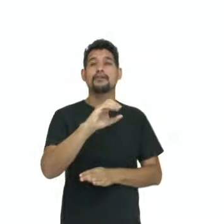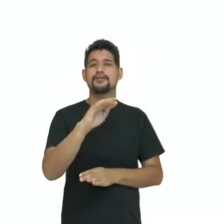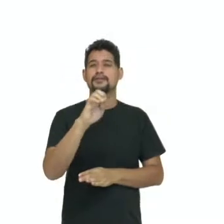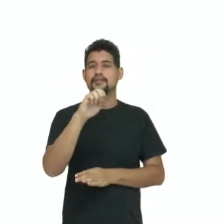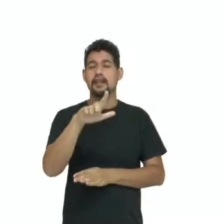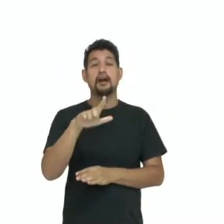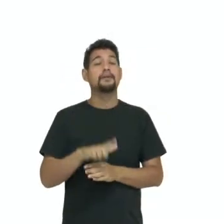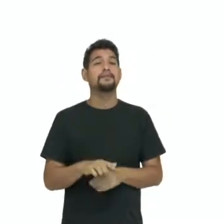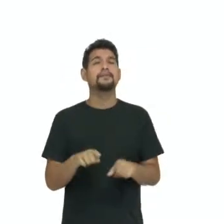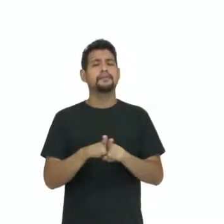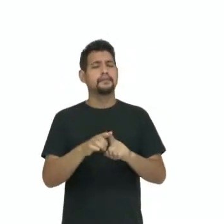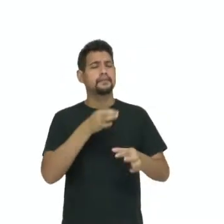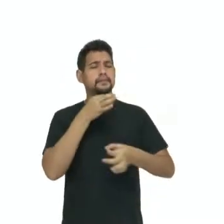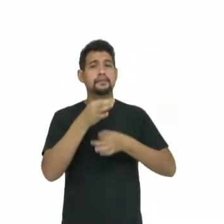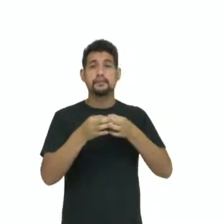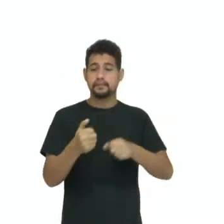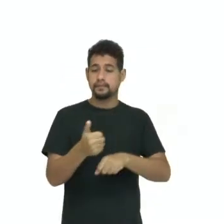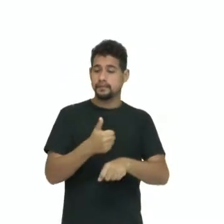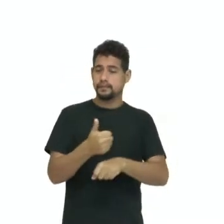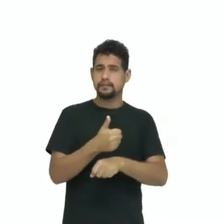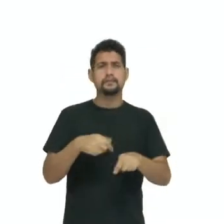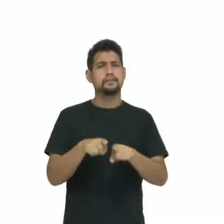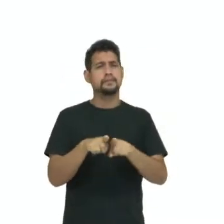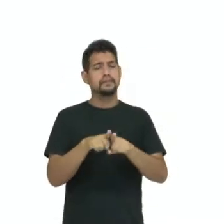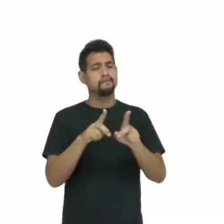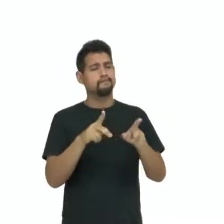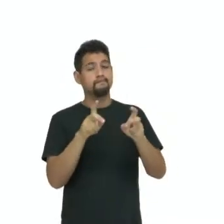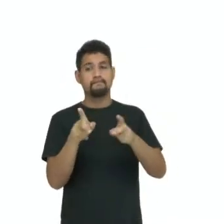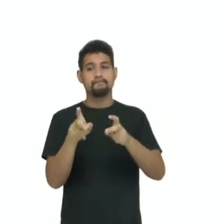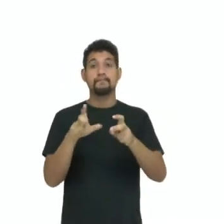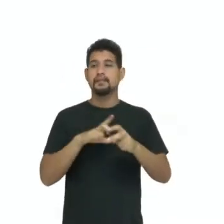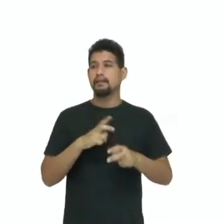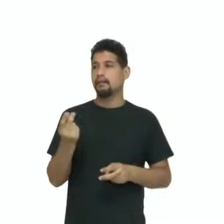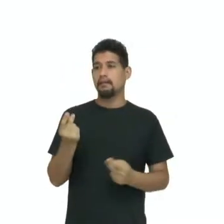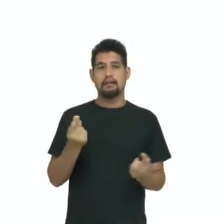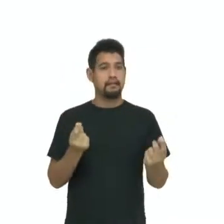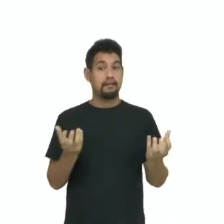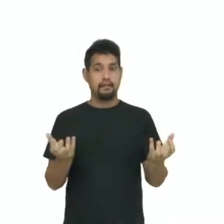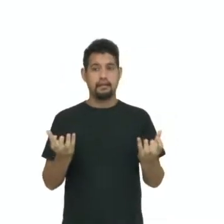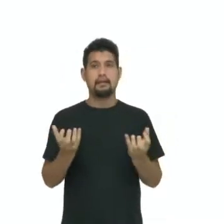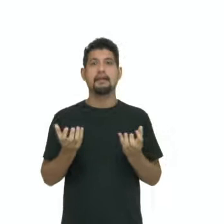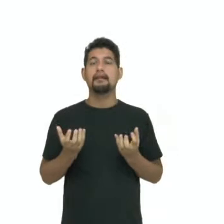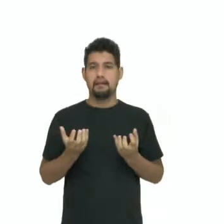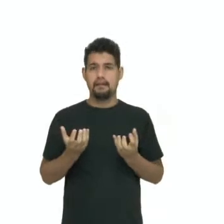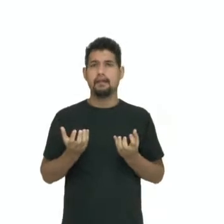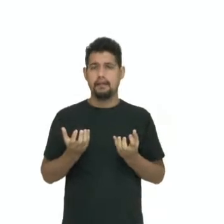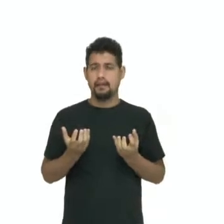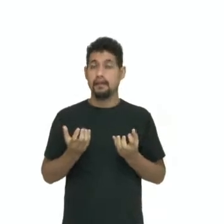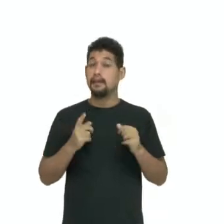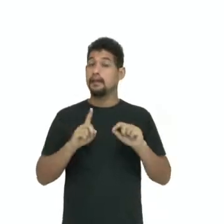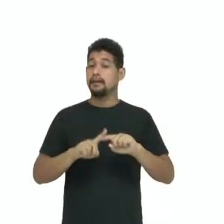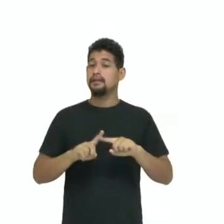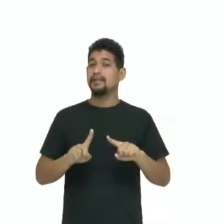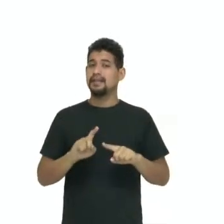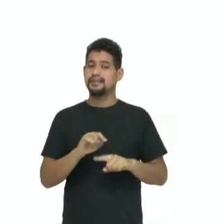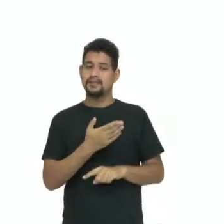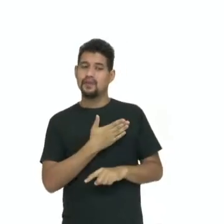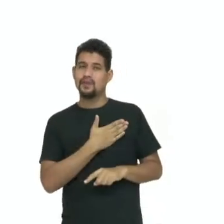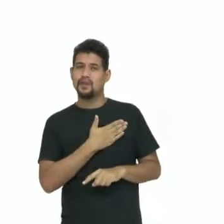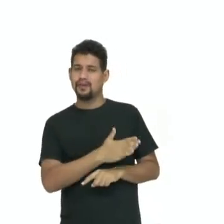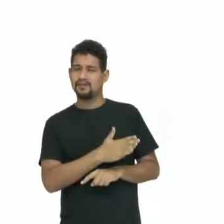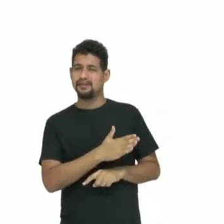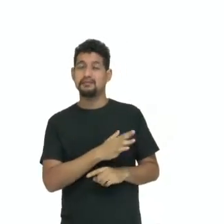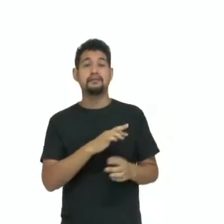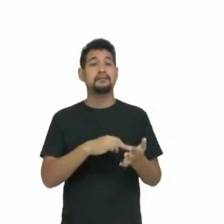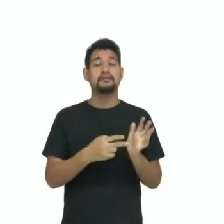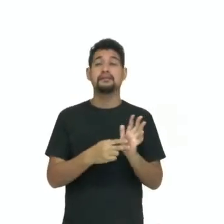Aguiar. Optar por uma profissão pela perspectiva de ganhar dinheiro, mas sem gostar dela, é